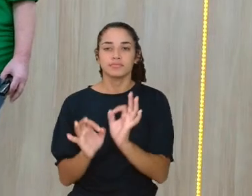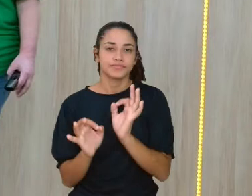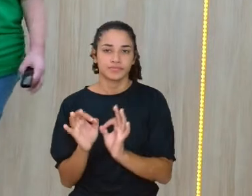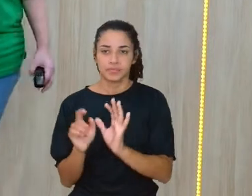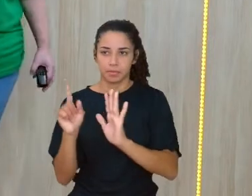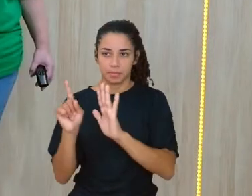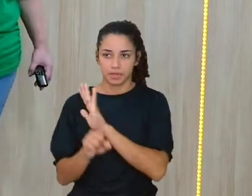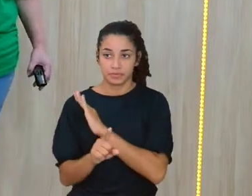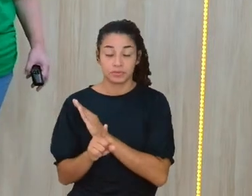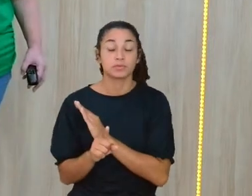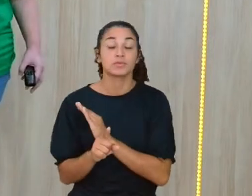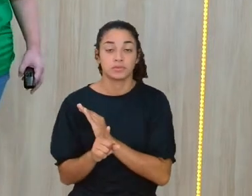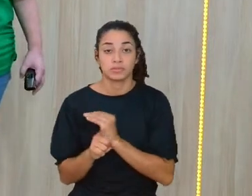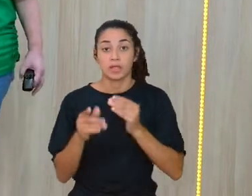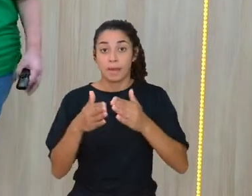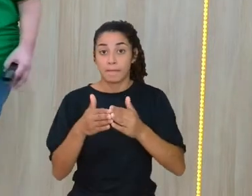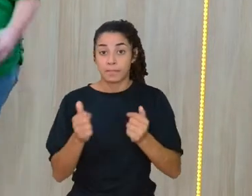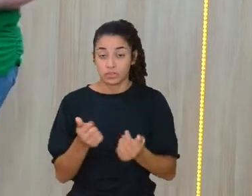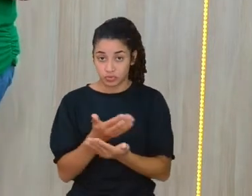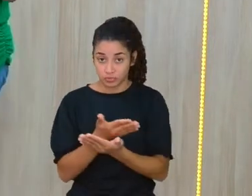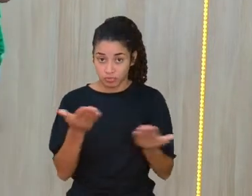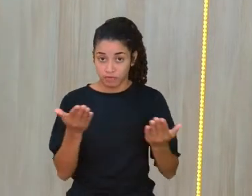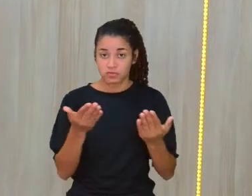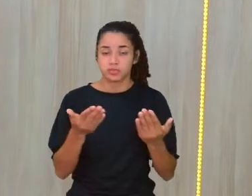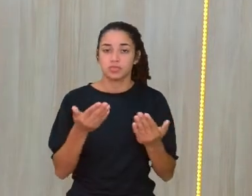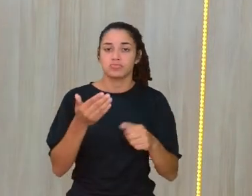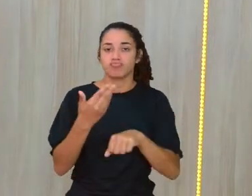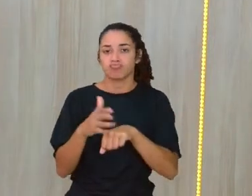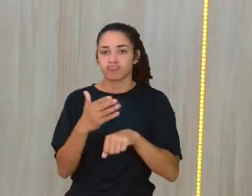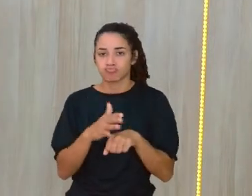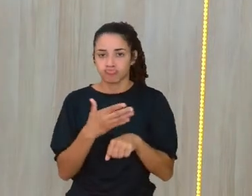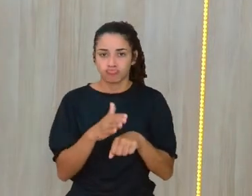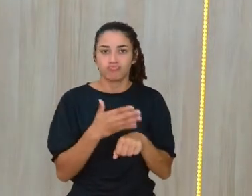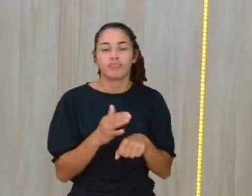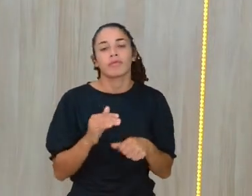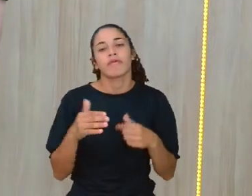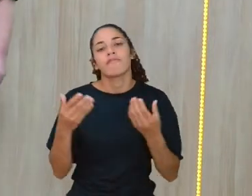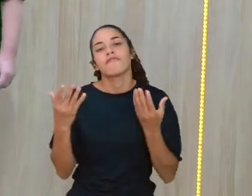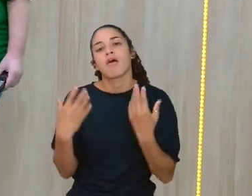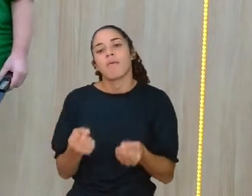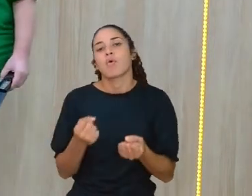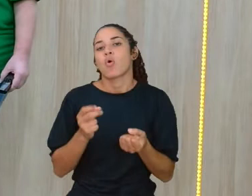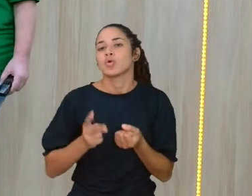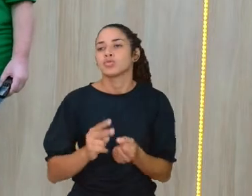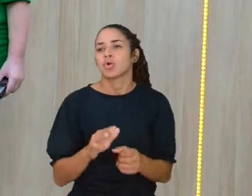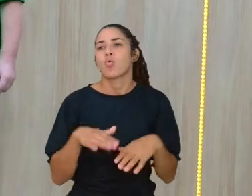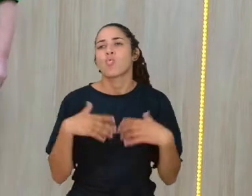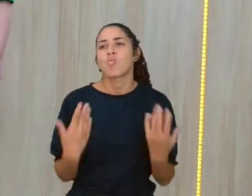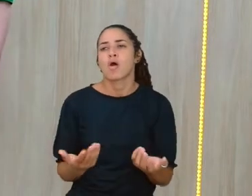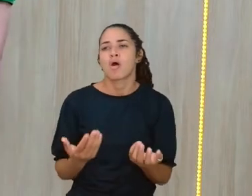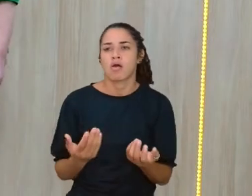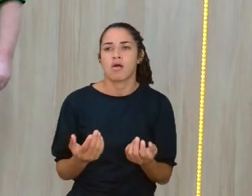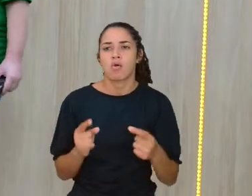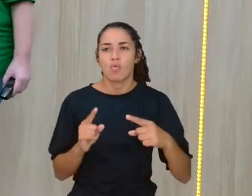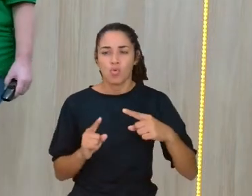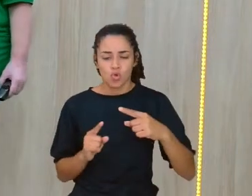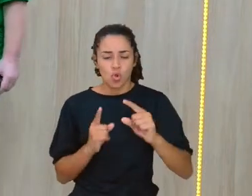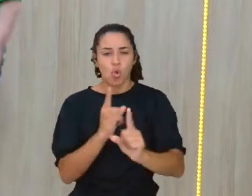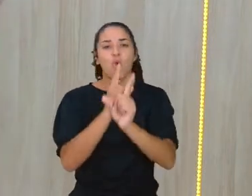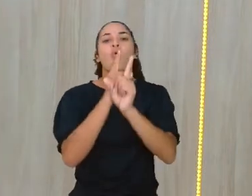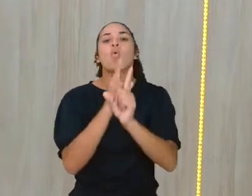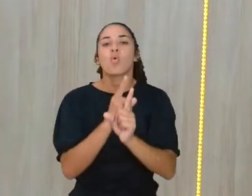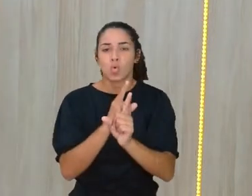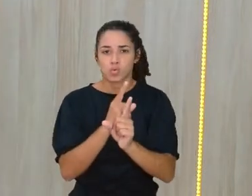questão, pedimos para vocês trabalharem e vamos dar sequência. Quais as coordenadas dos pontos